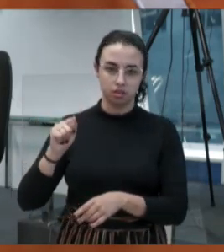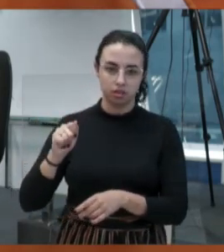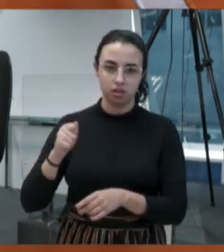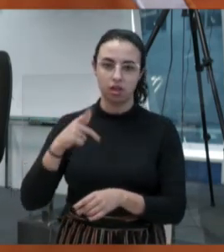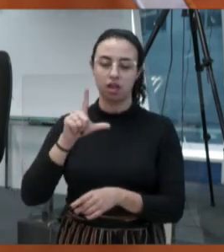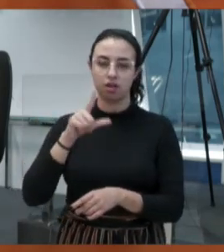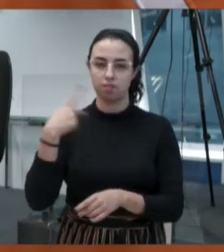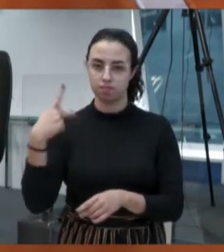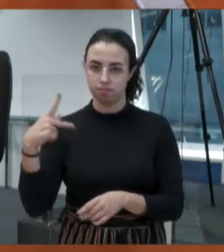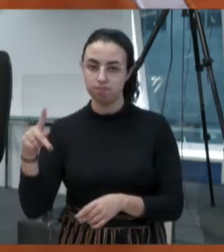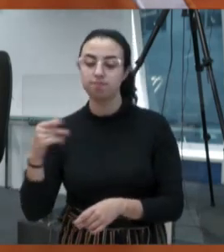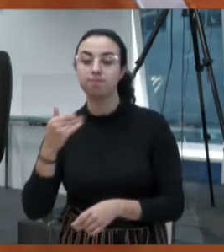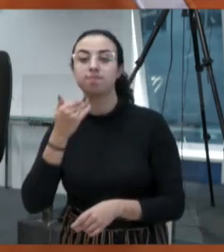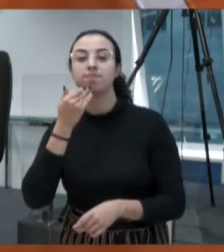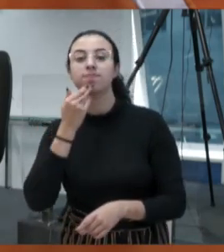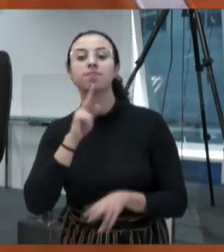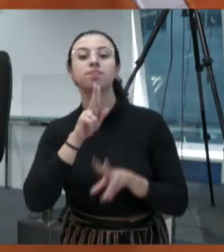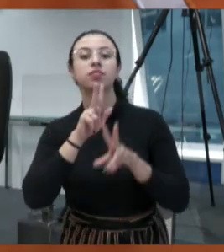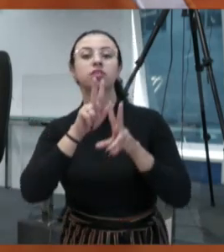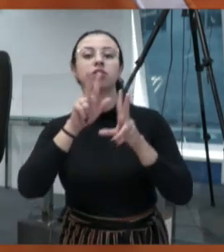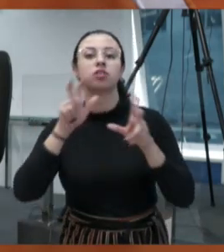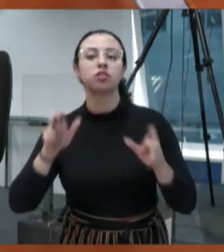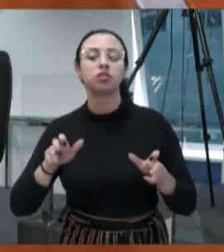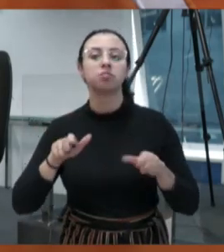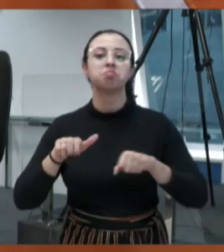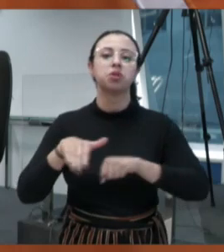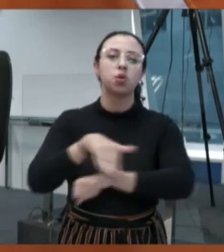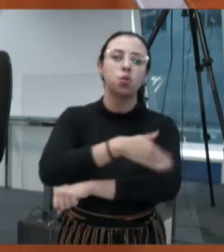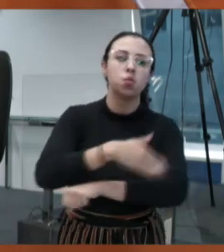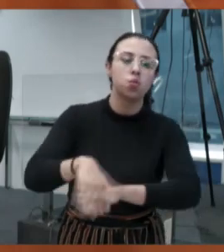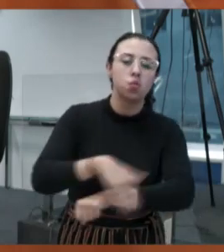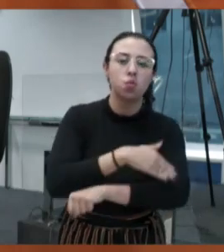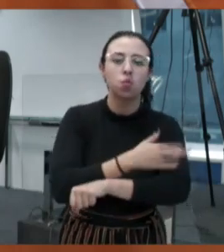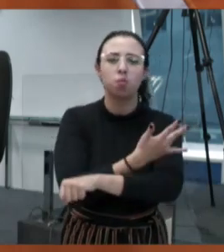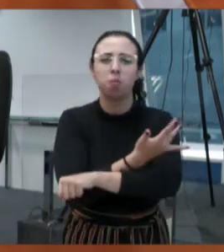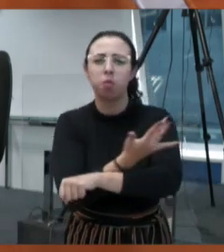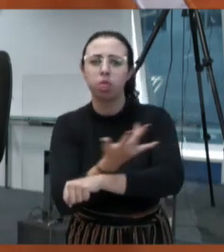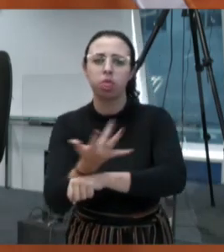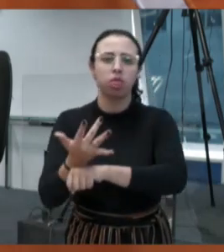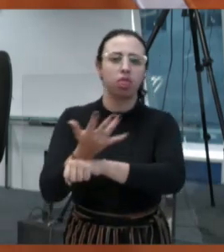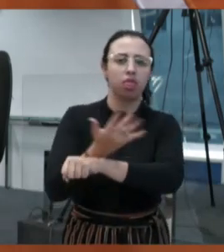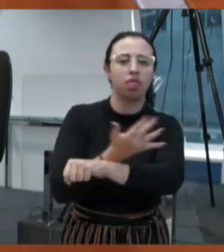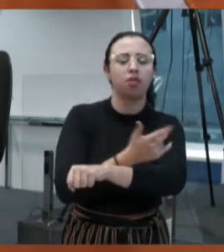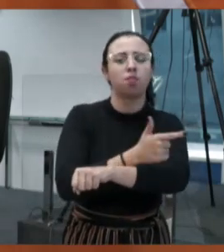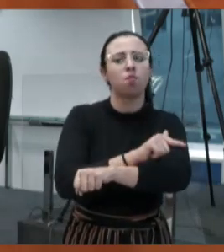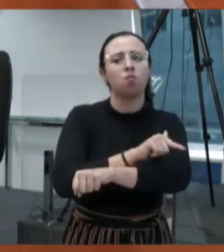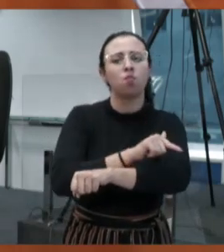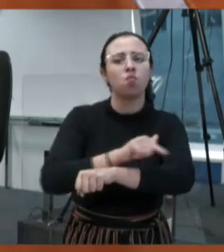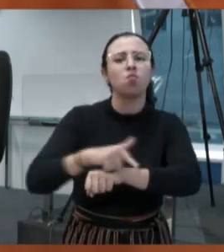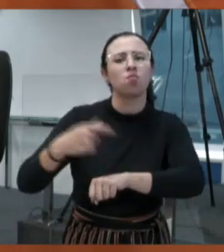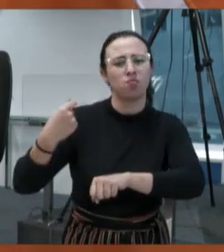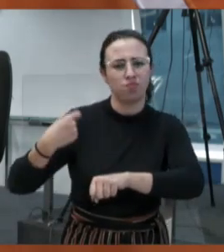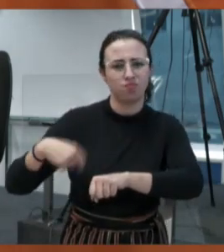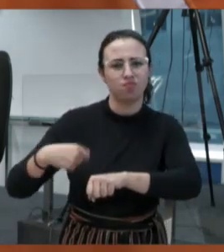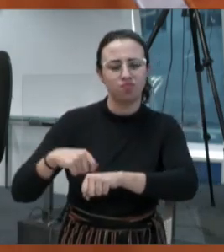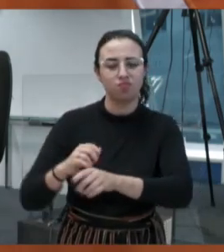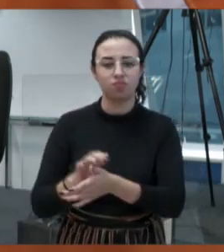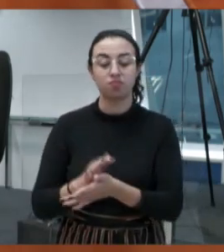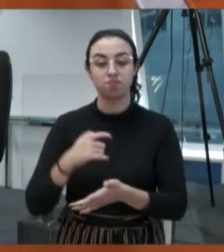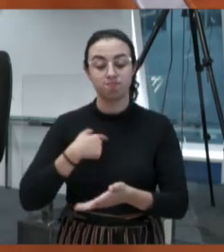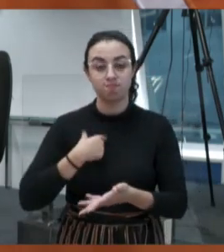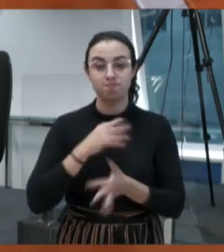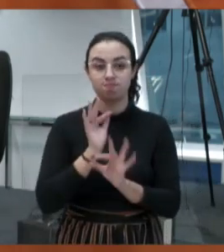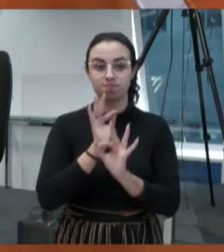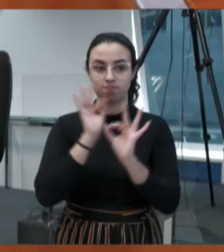solicitando aí o pedido da capina de algumas ruas nesses bairros. Então eu fiquei feliz que